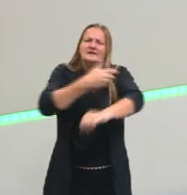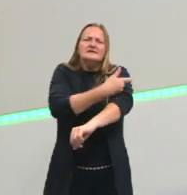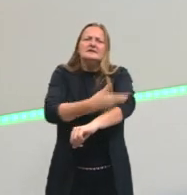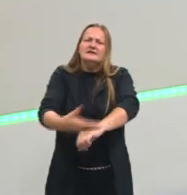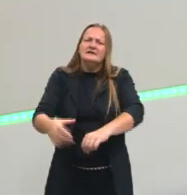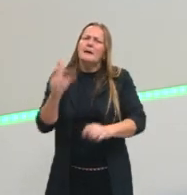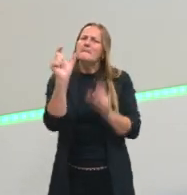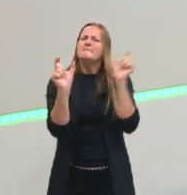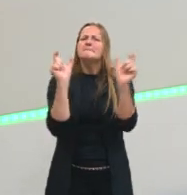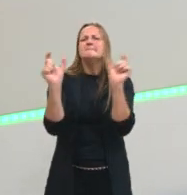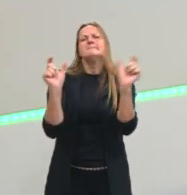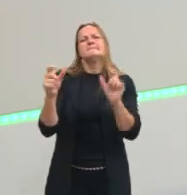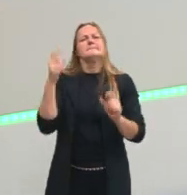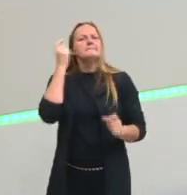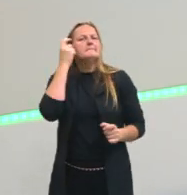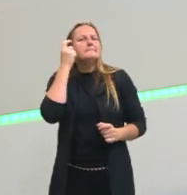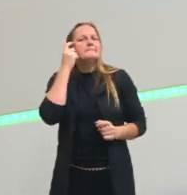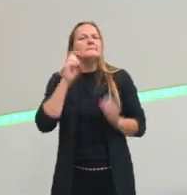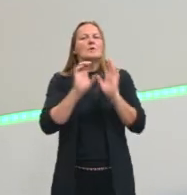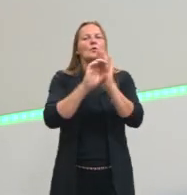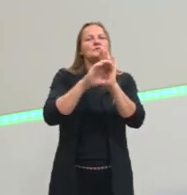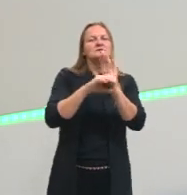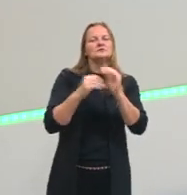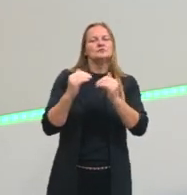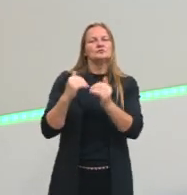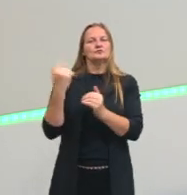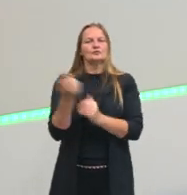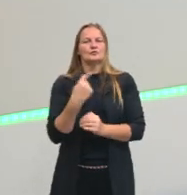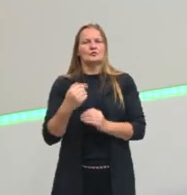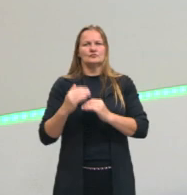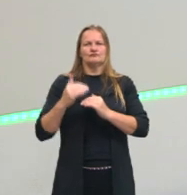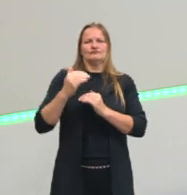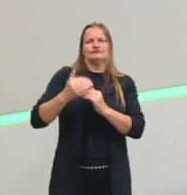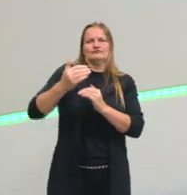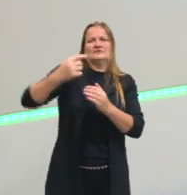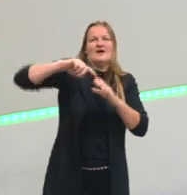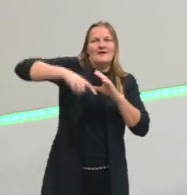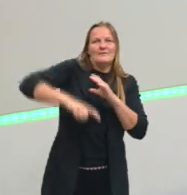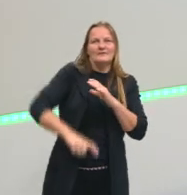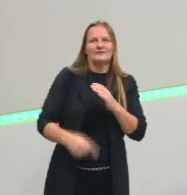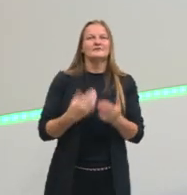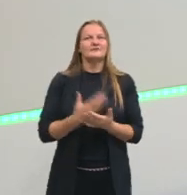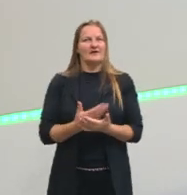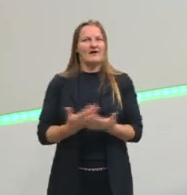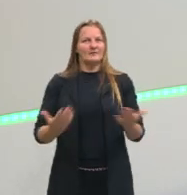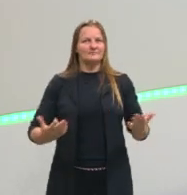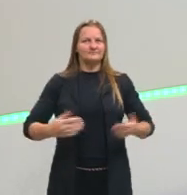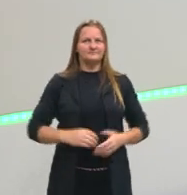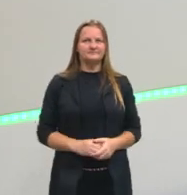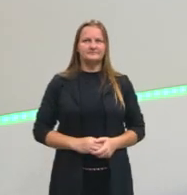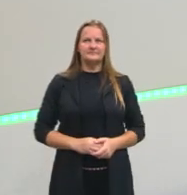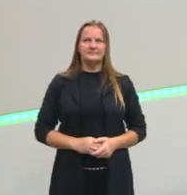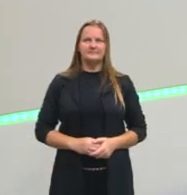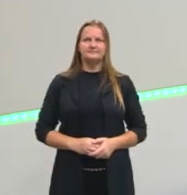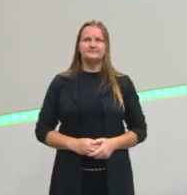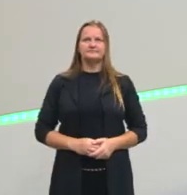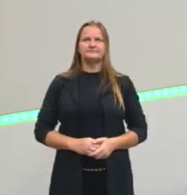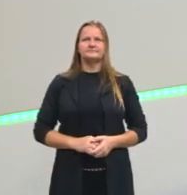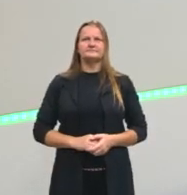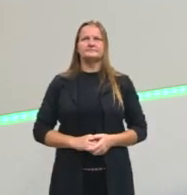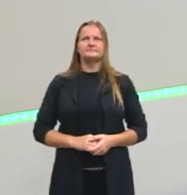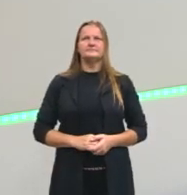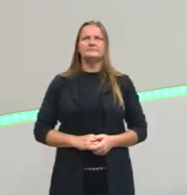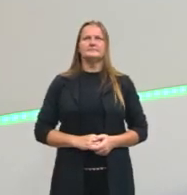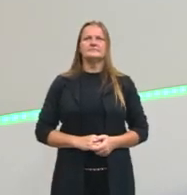com os termos com a tecnologia mas são questões que nós vamos avançando e vão aprofundando durante essas aulas então nós estamos aqui né